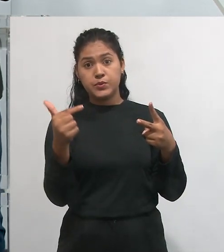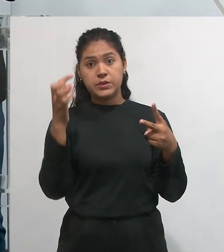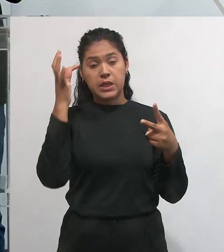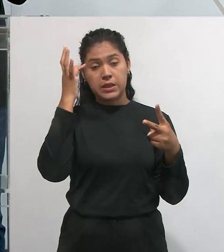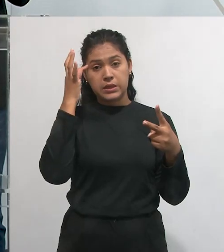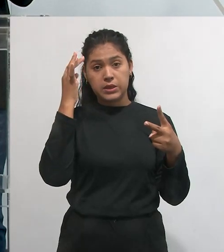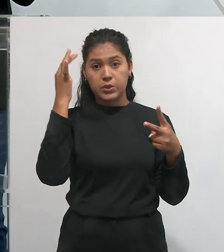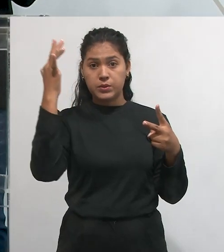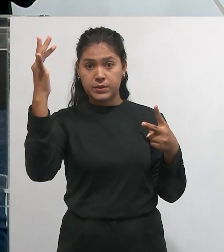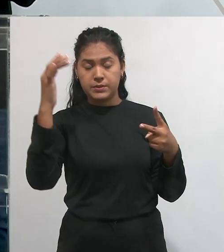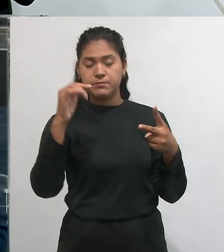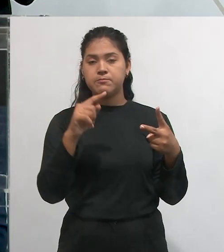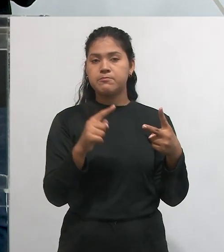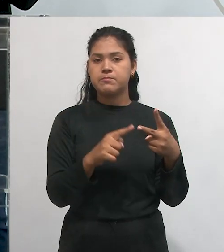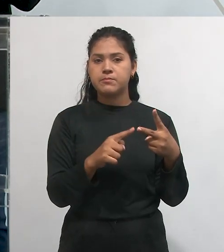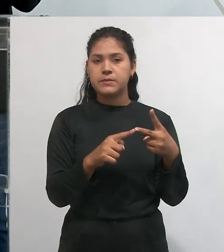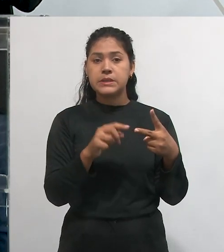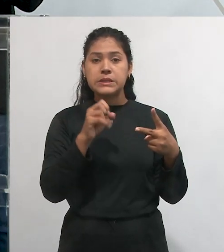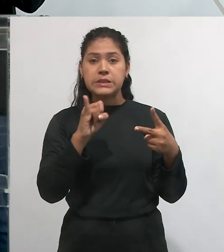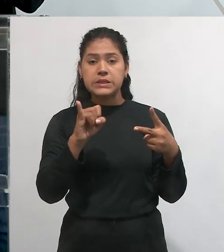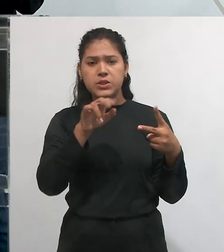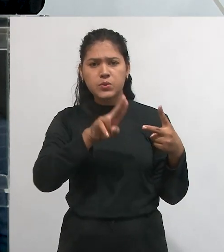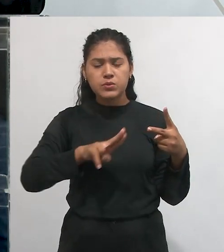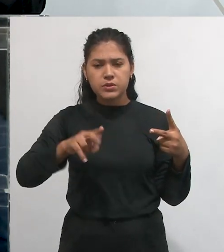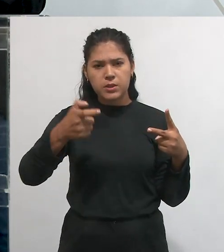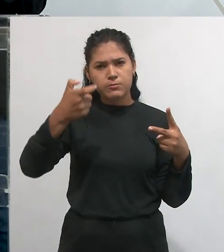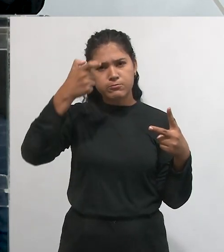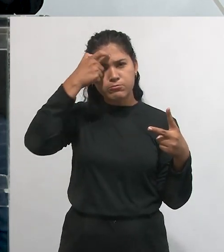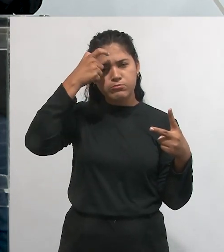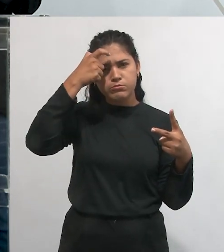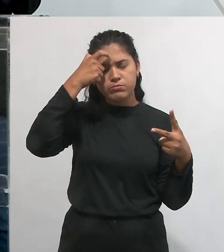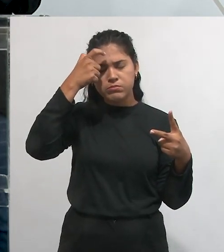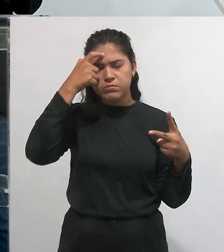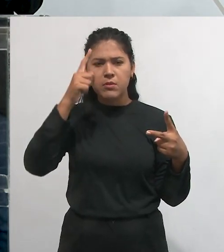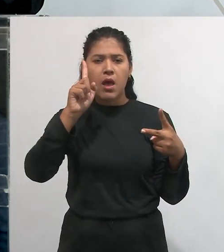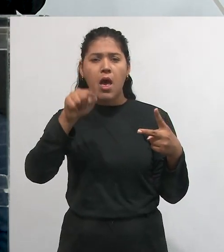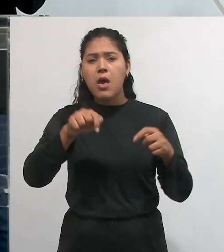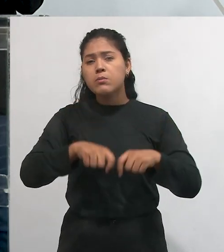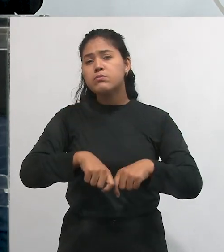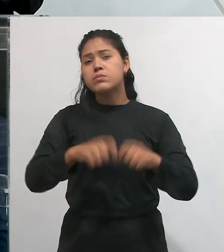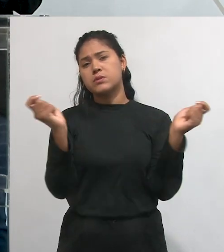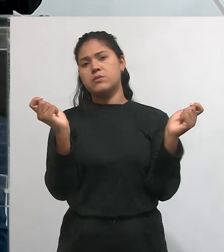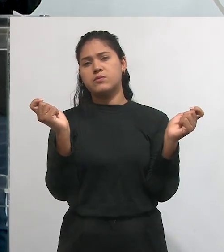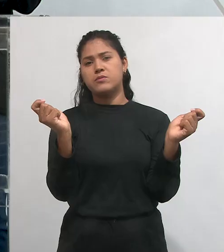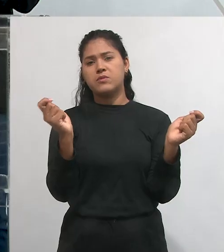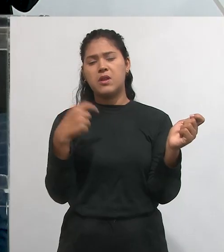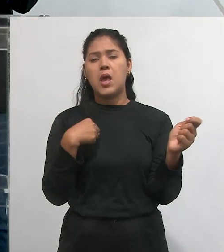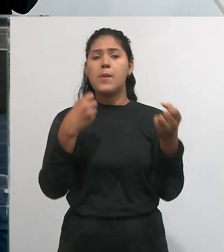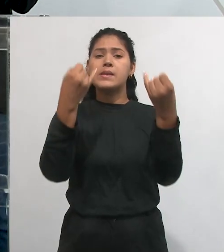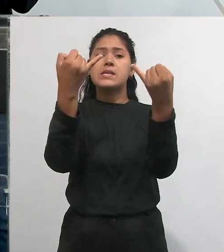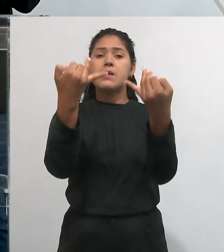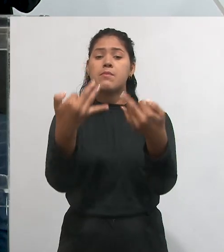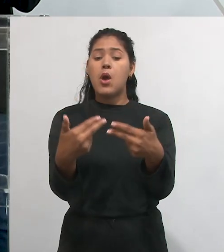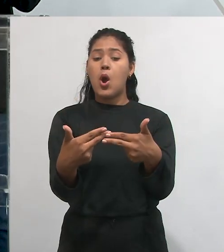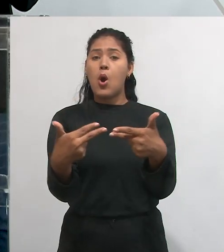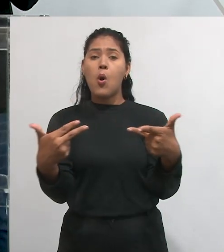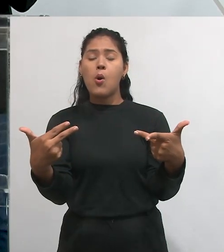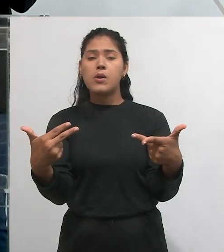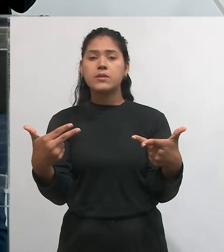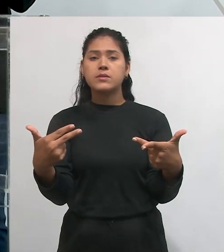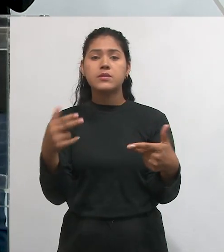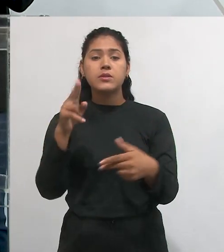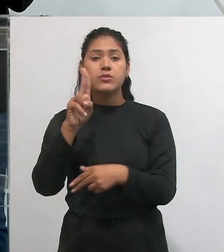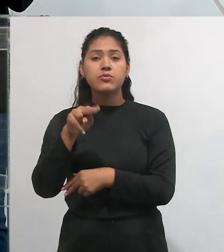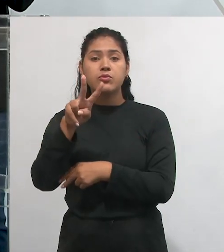que ele vai apontar que, do ponto de vista lógico, não há possibilidade para falar das coisas que não existem. Por exemplo, como é que eu